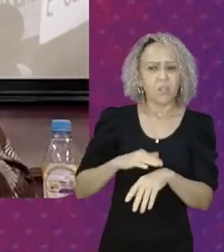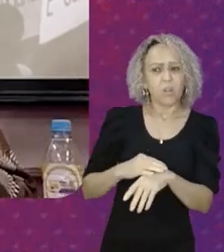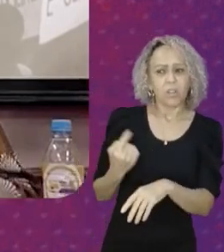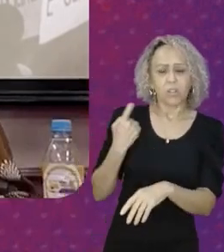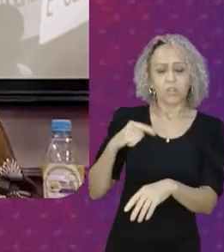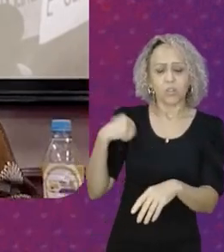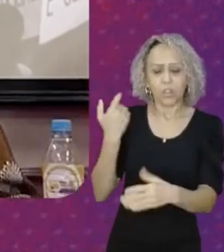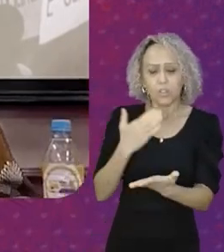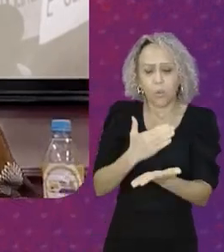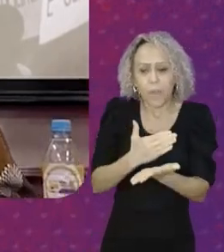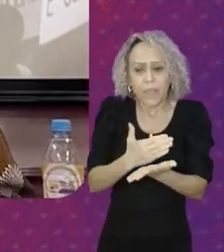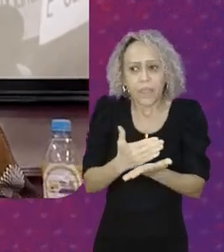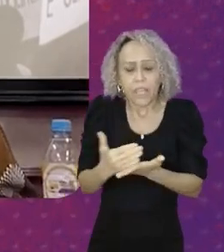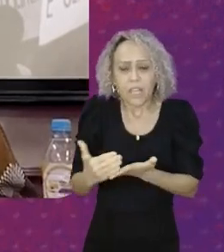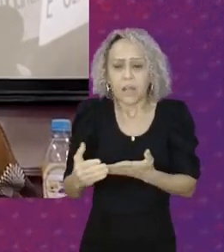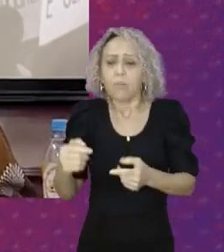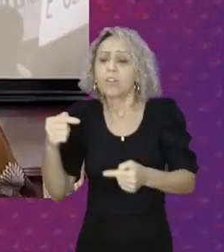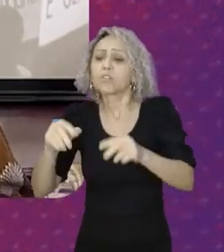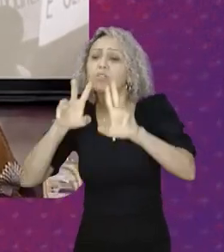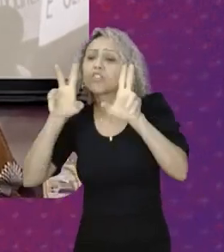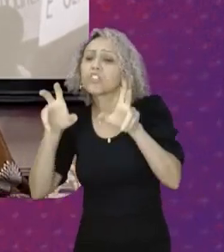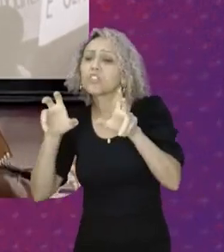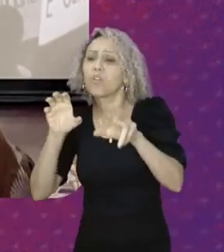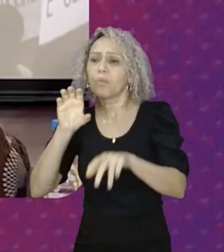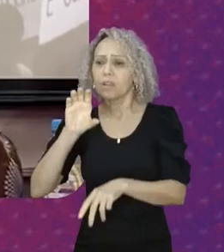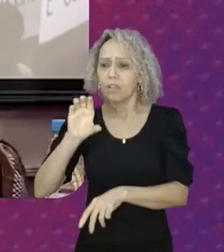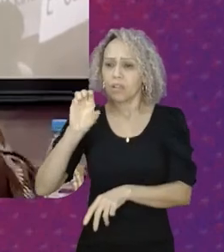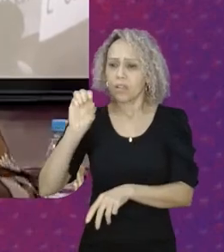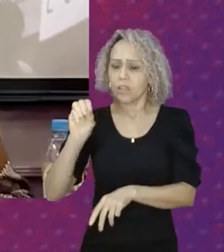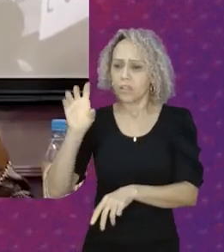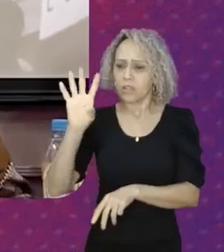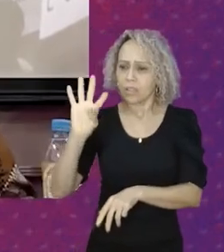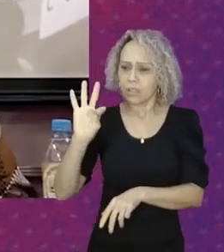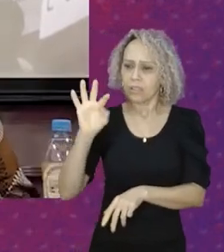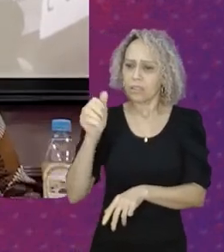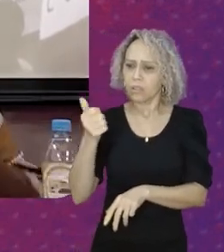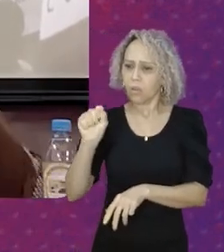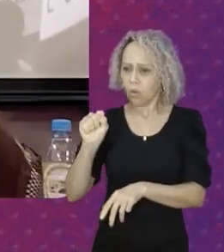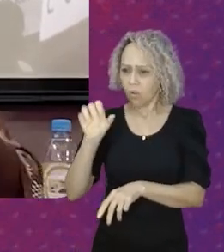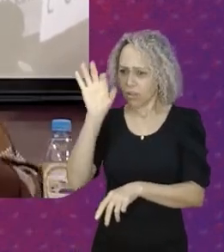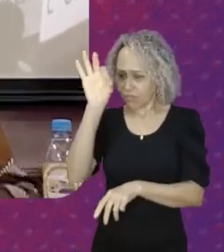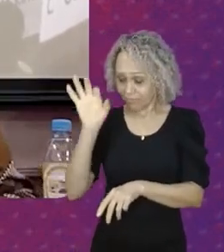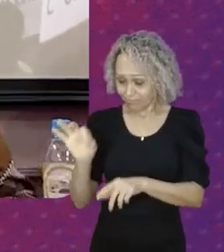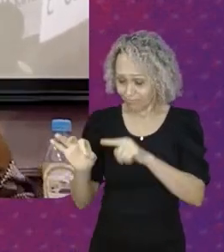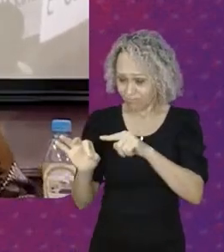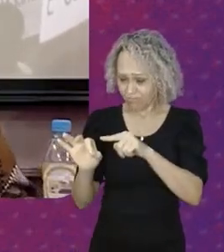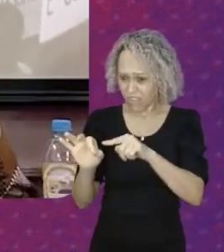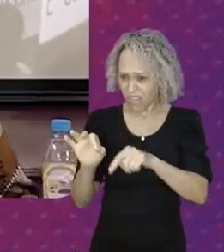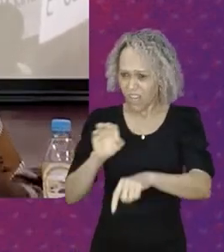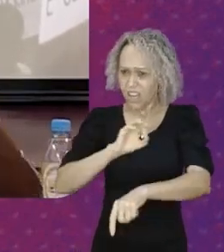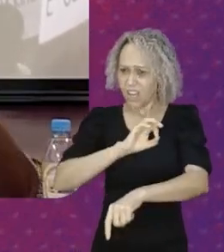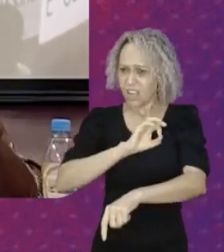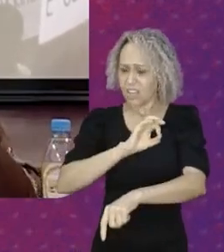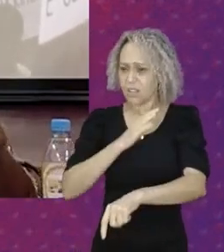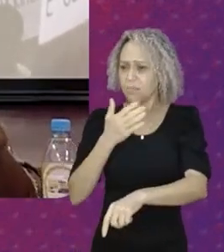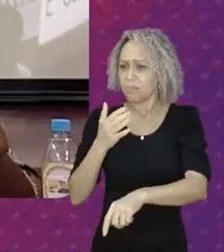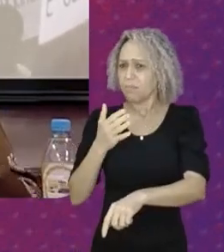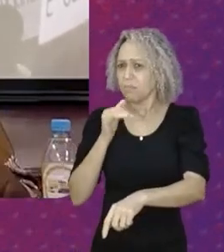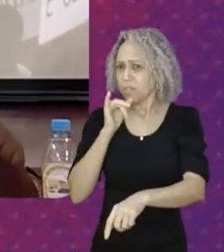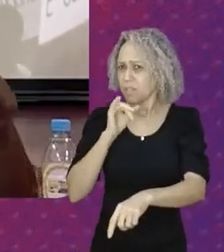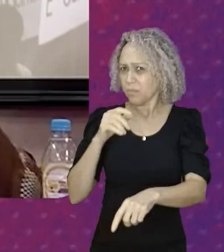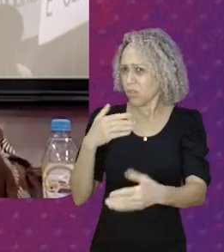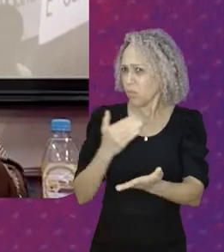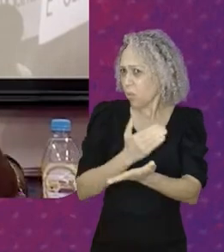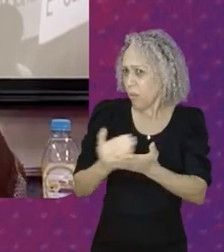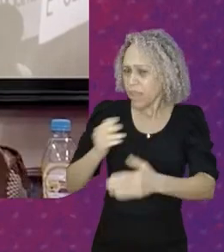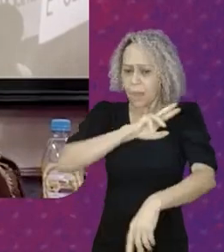ateve às cotas raciais, né? Nós incorporamos o debate das cotas sociais para denunciar